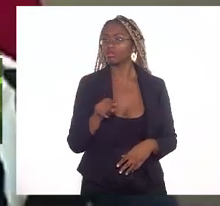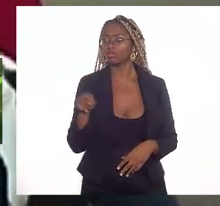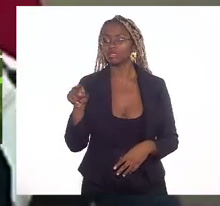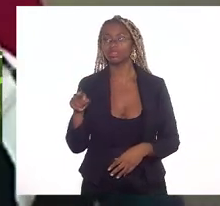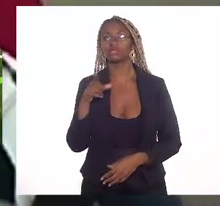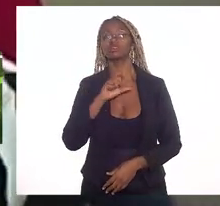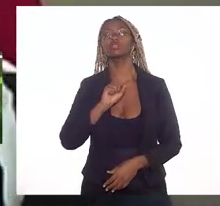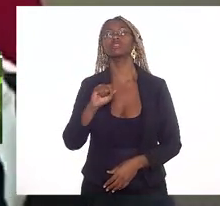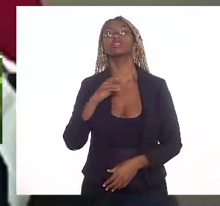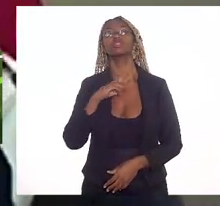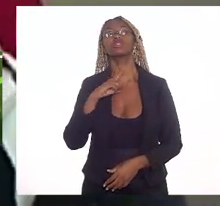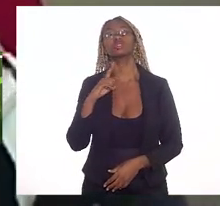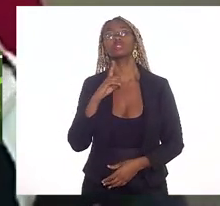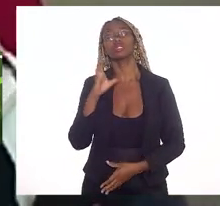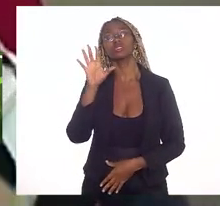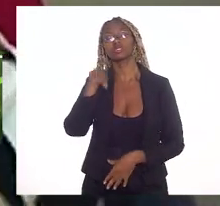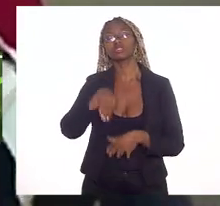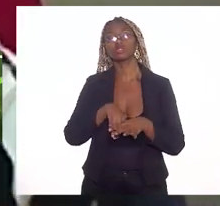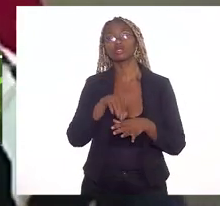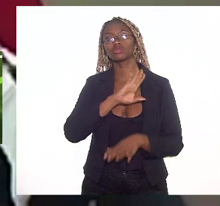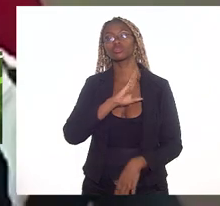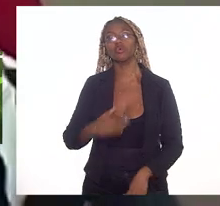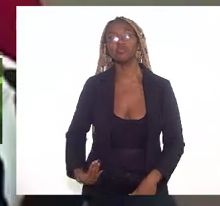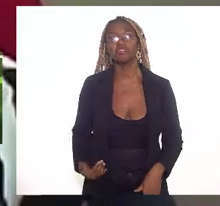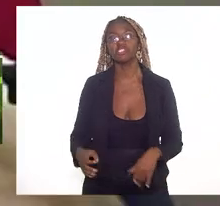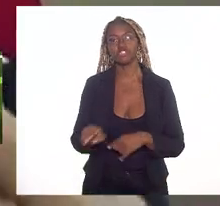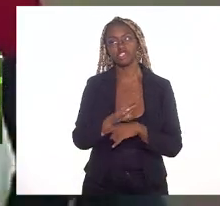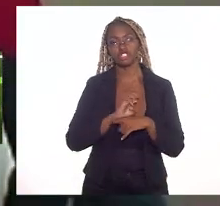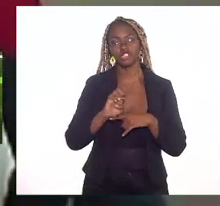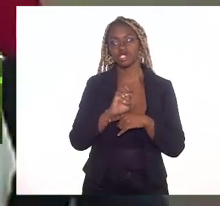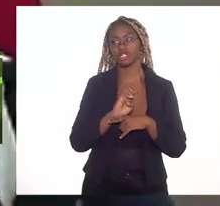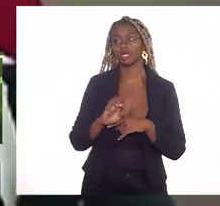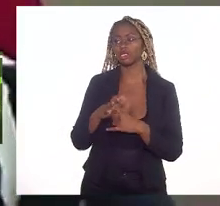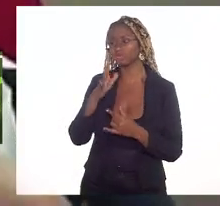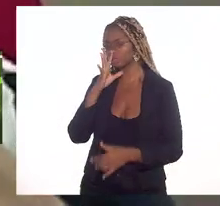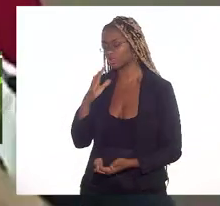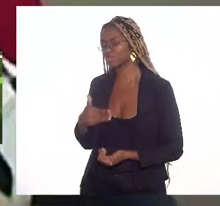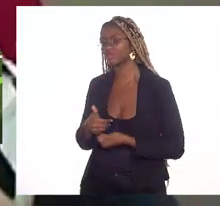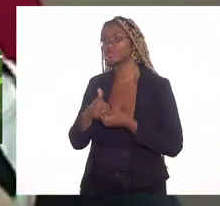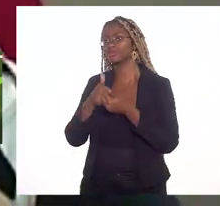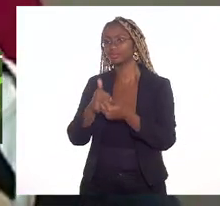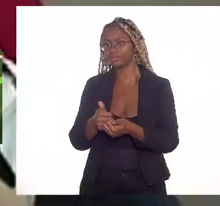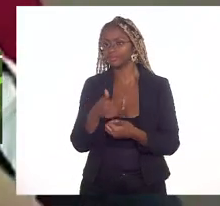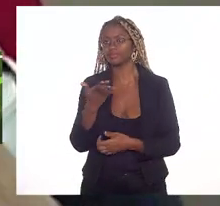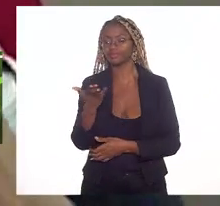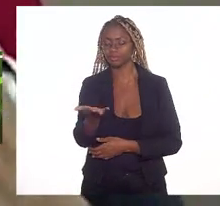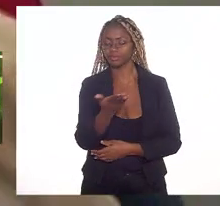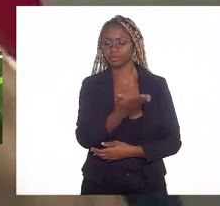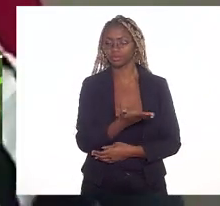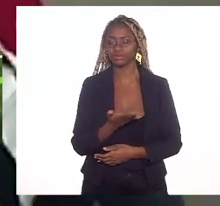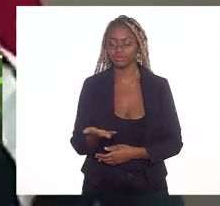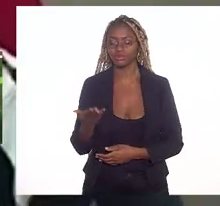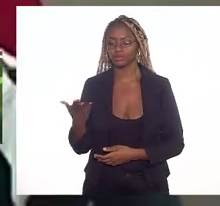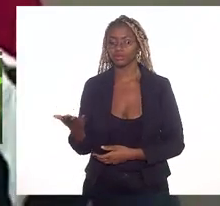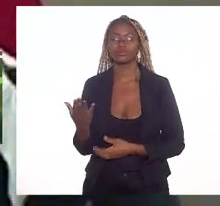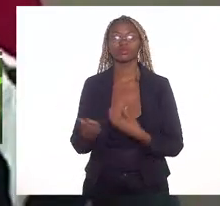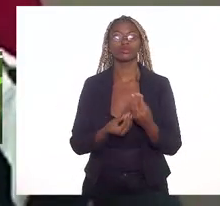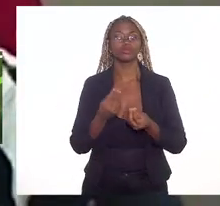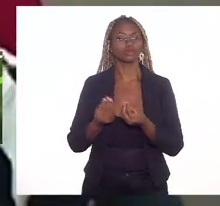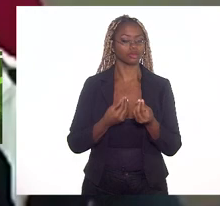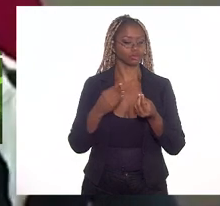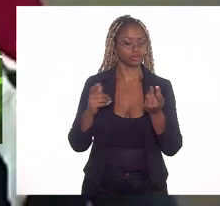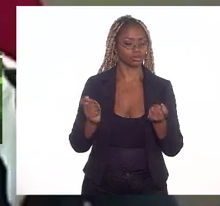do governo do Estado uma porta de acompanhamento desses casos, né? Como a gente